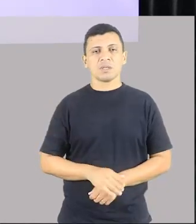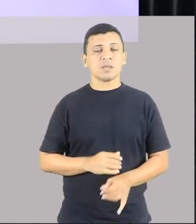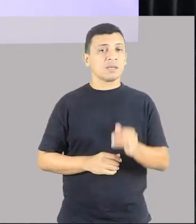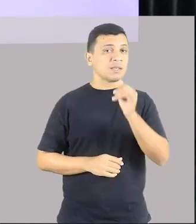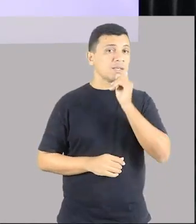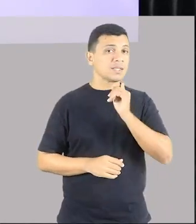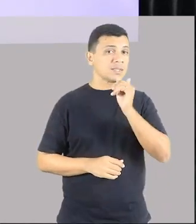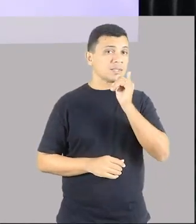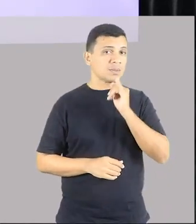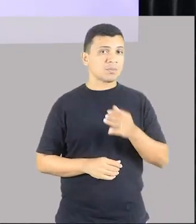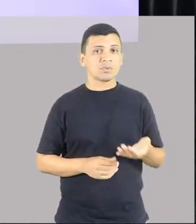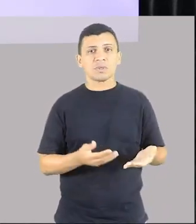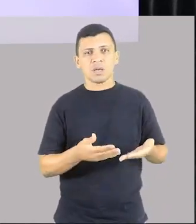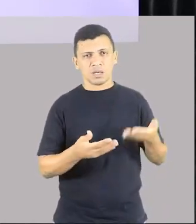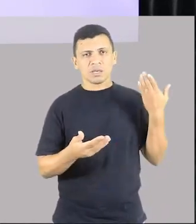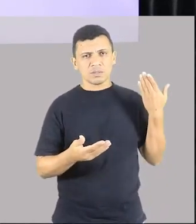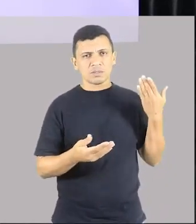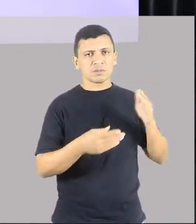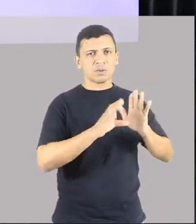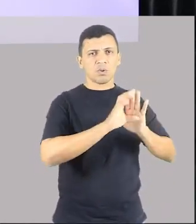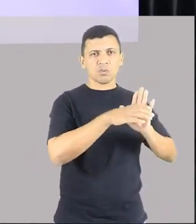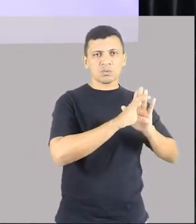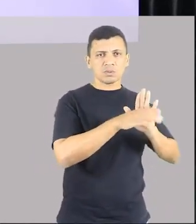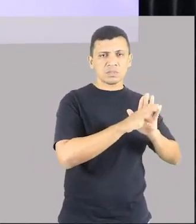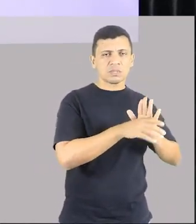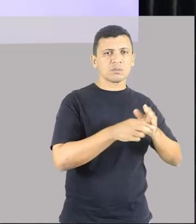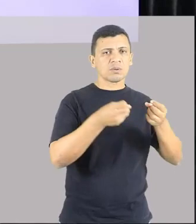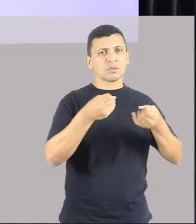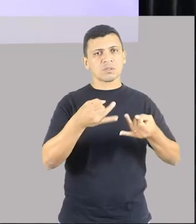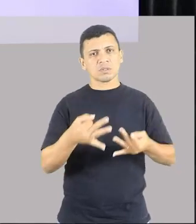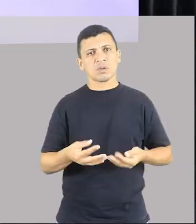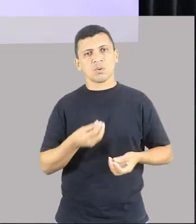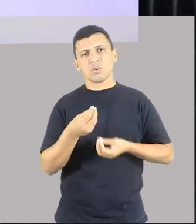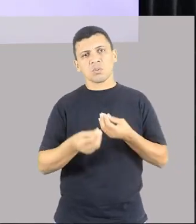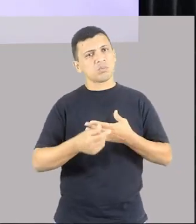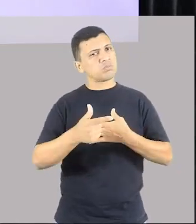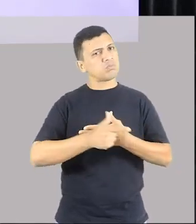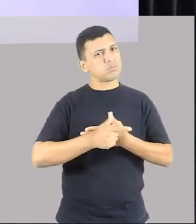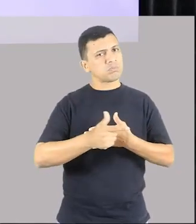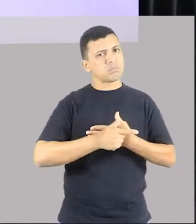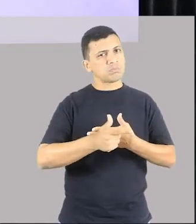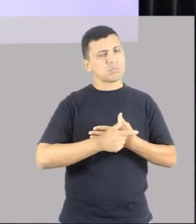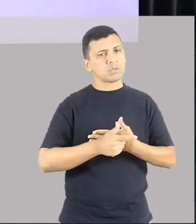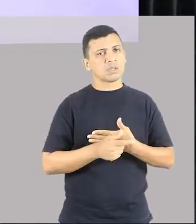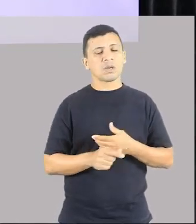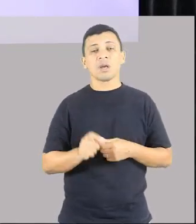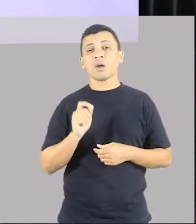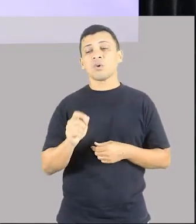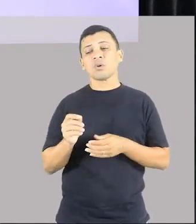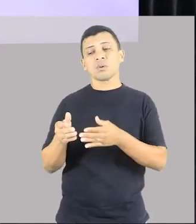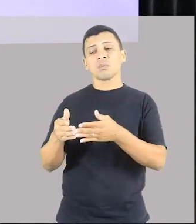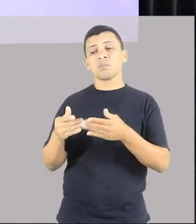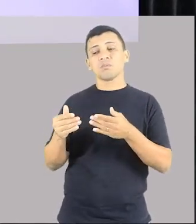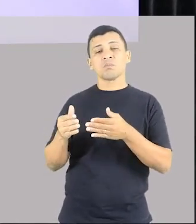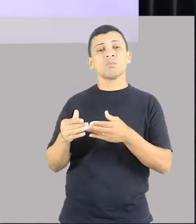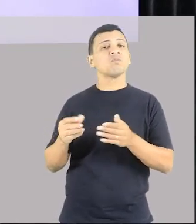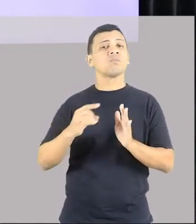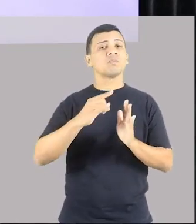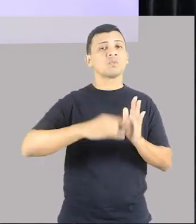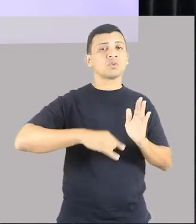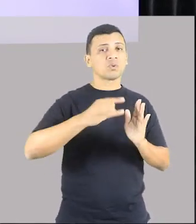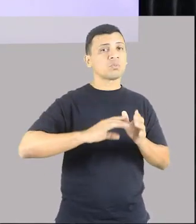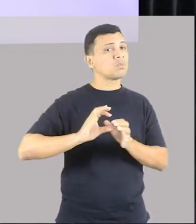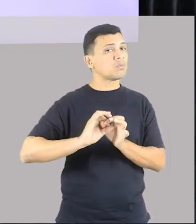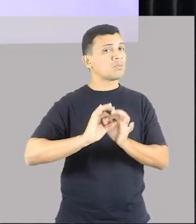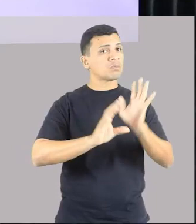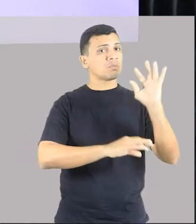estava conceituando, falando sobre os atributos dos atos administrativos de uma licença ambiental, de uma autorização